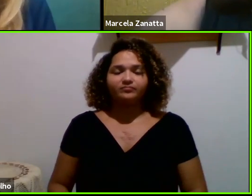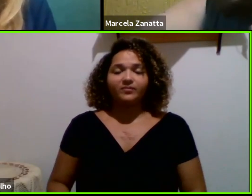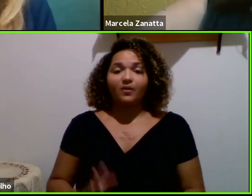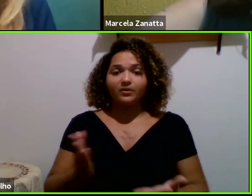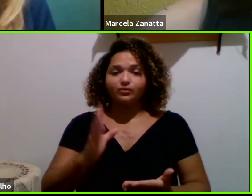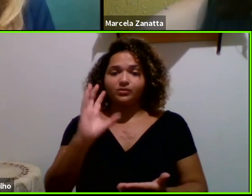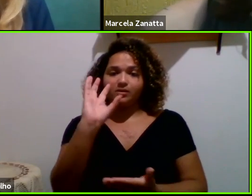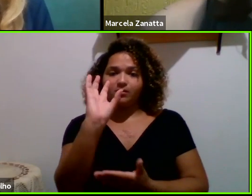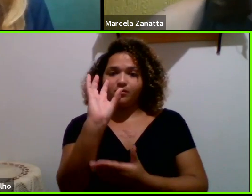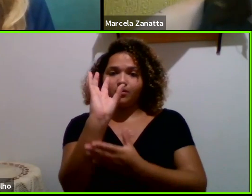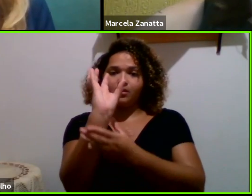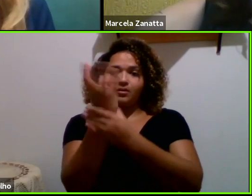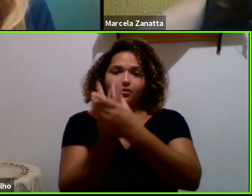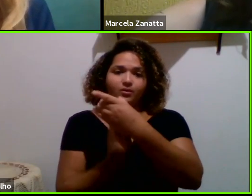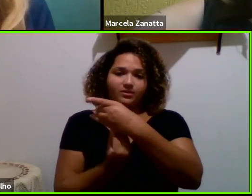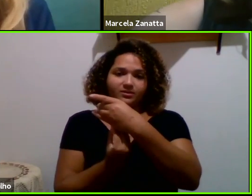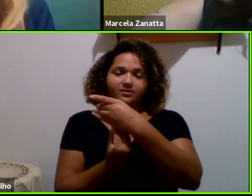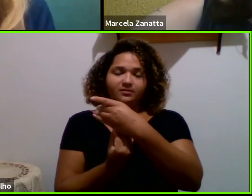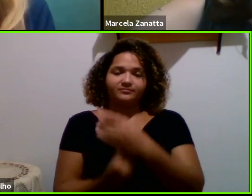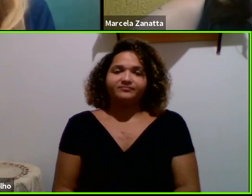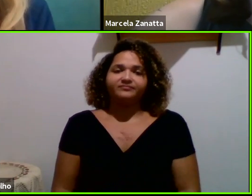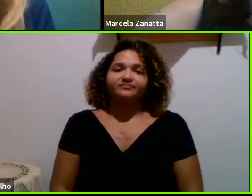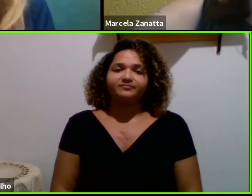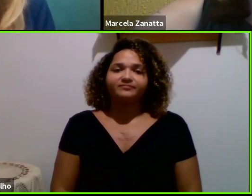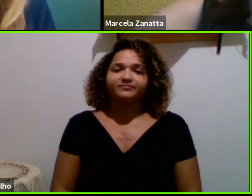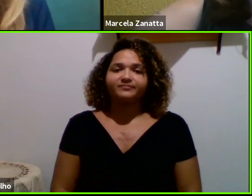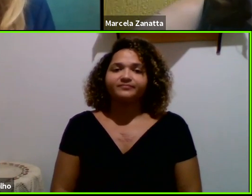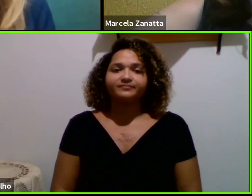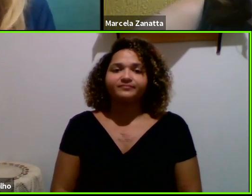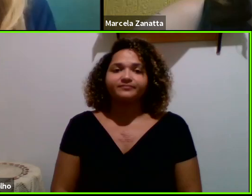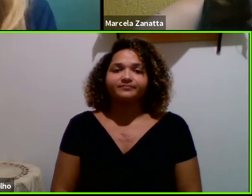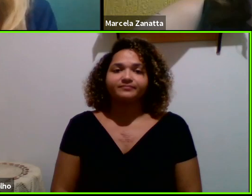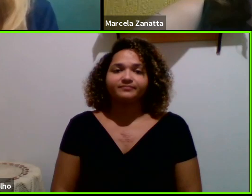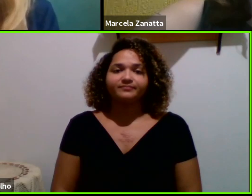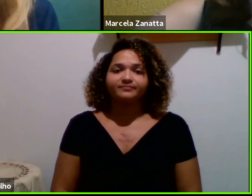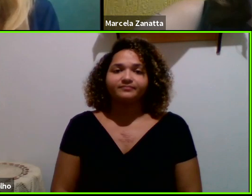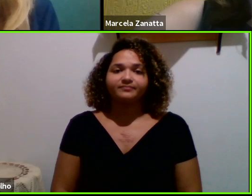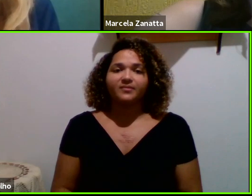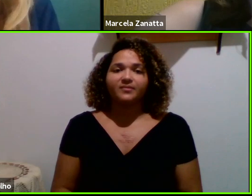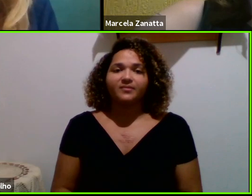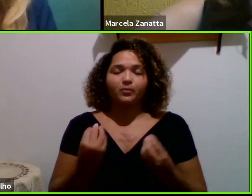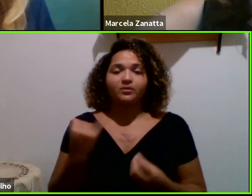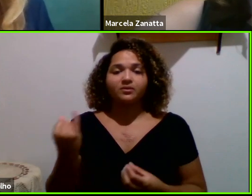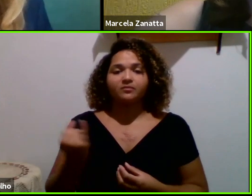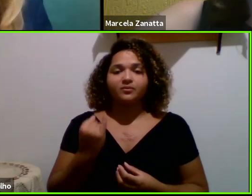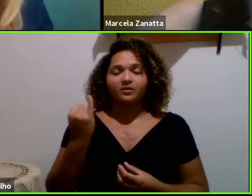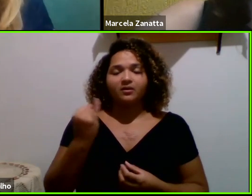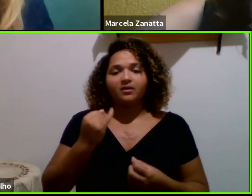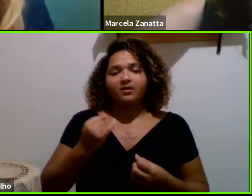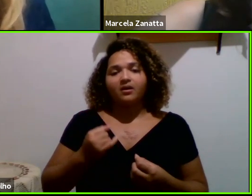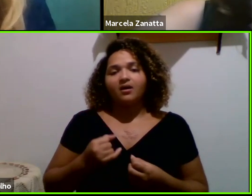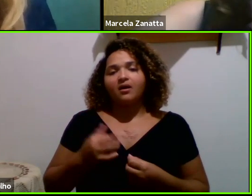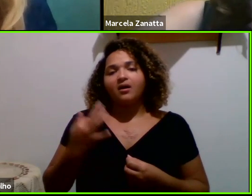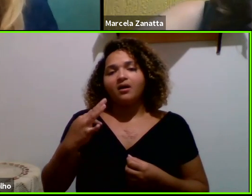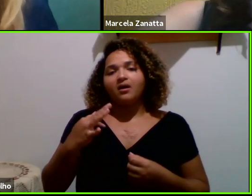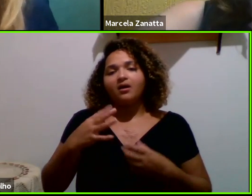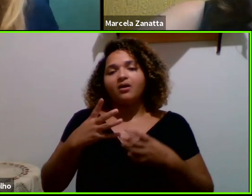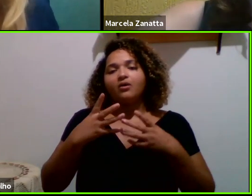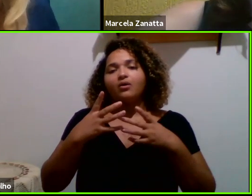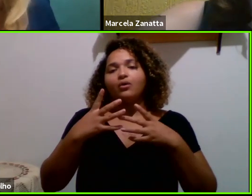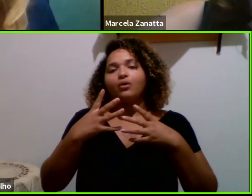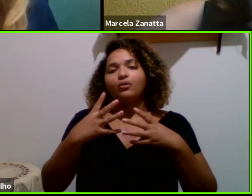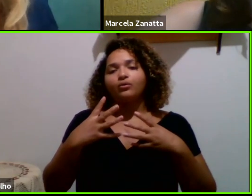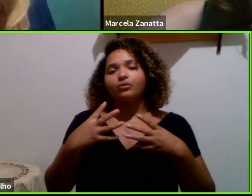feto. E também tem uma coisa muito importante, ela relaxa todos os